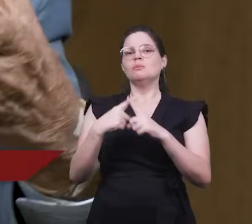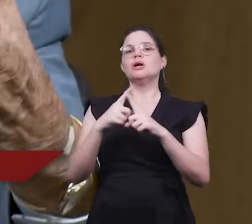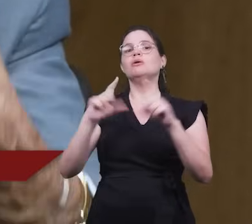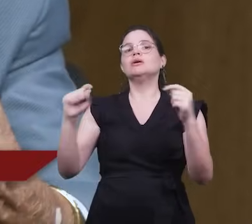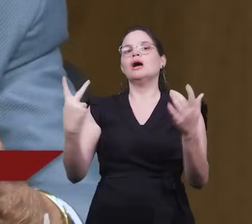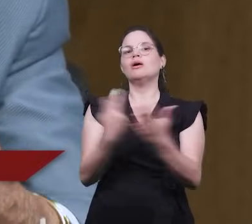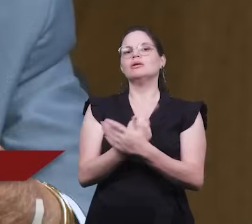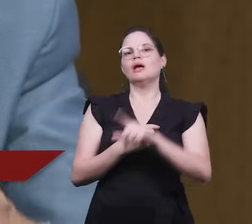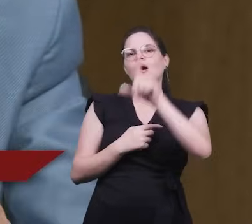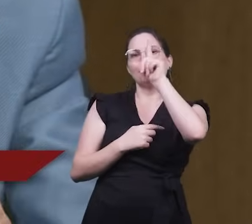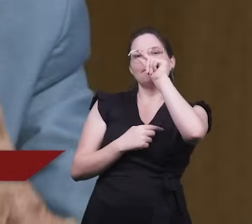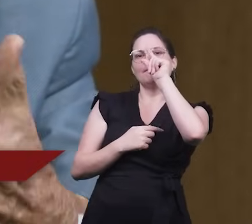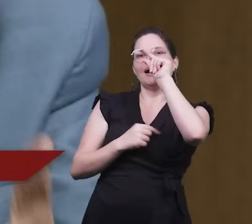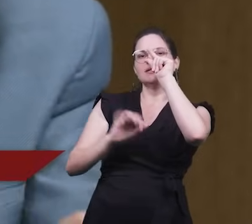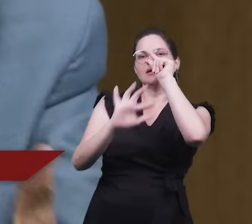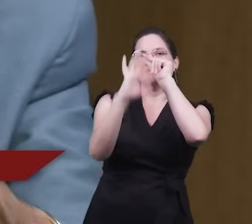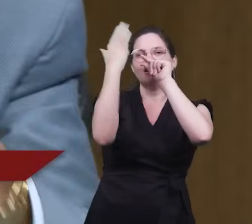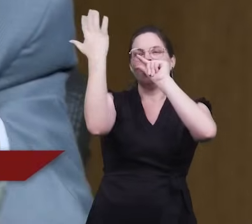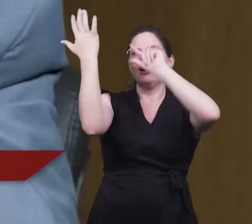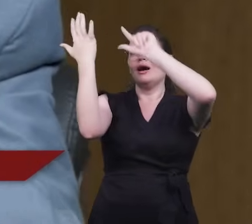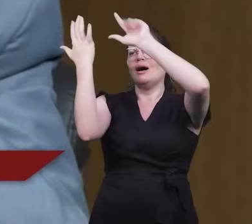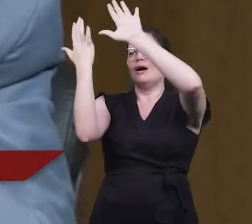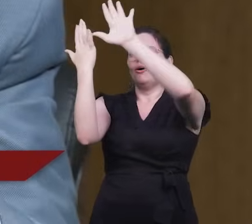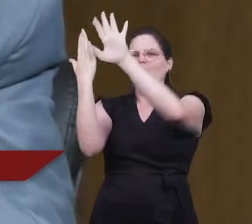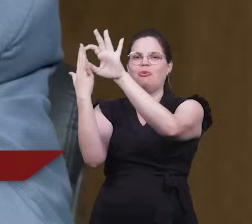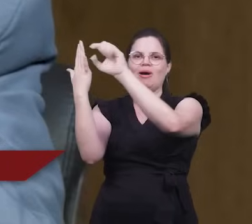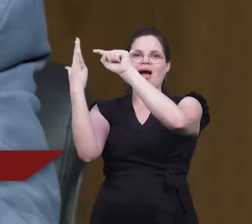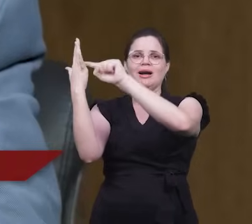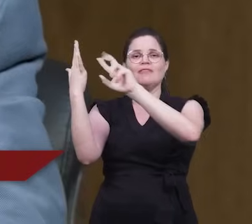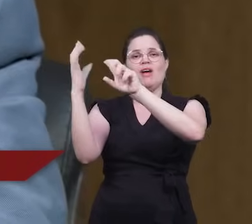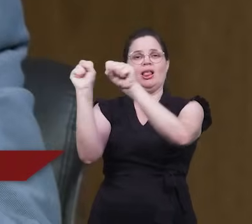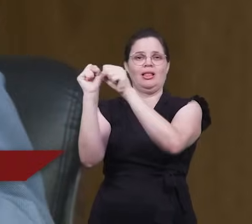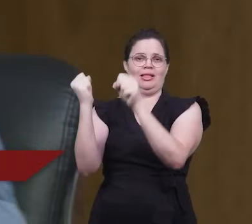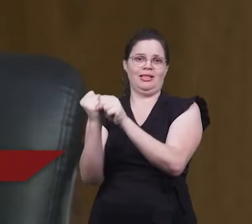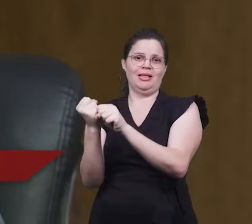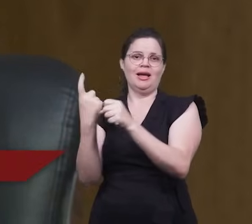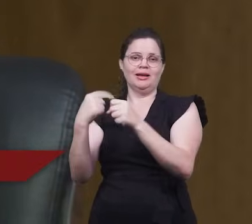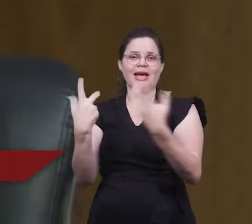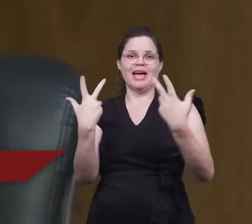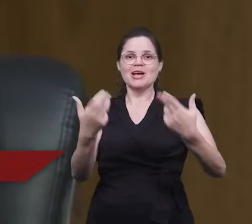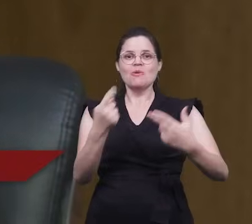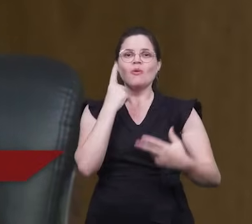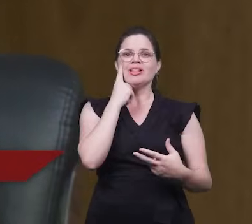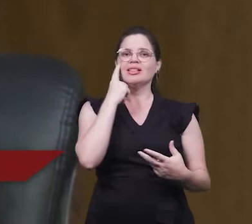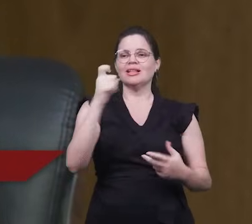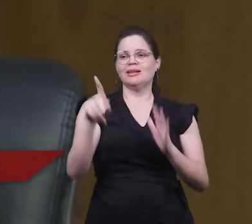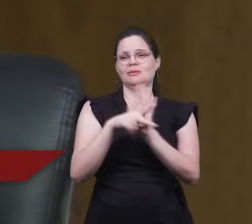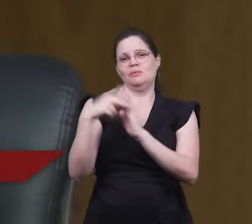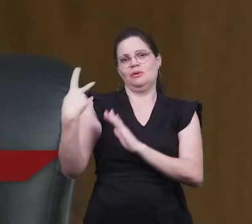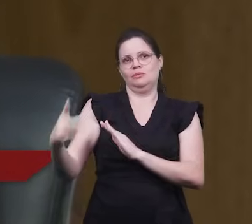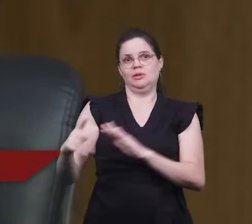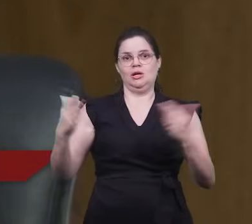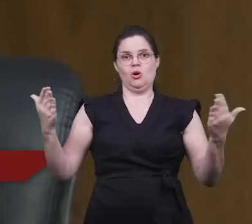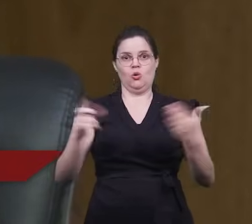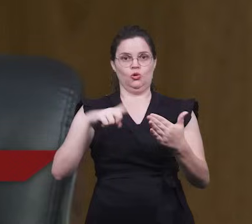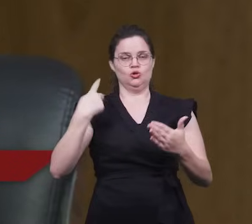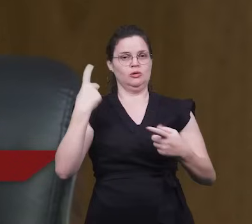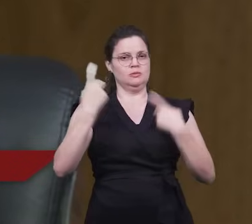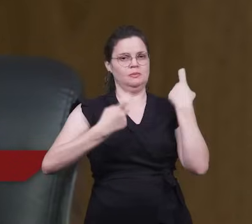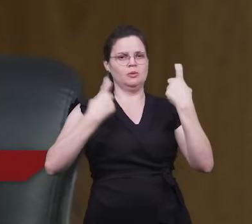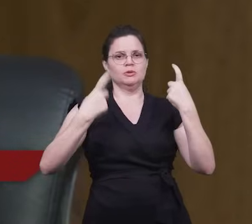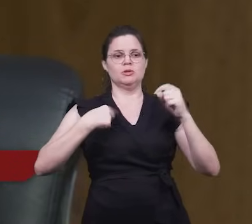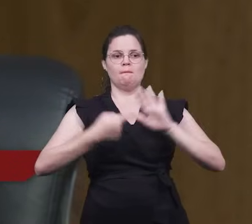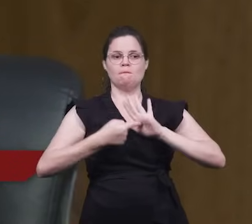vai abrigar os interesses da religião, o que é normal. E a nossa grande preocupação hoje é fazer essa